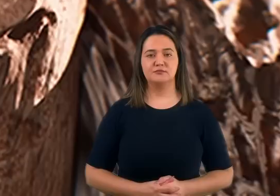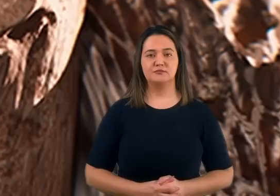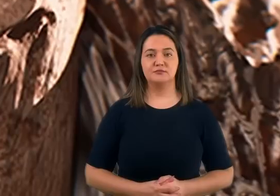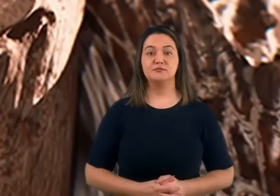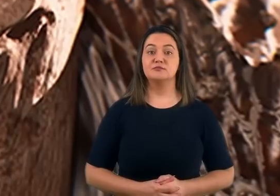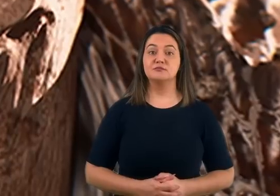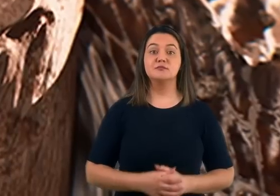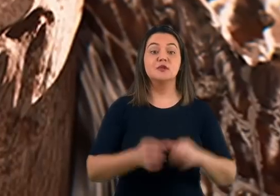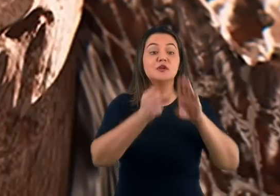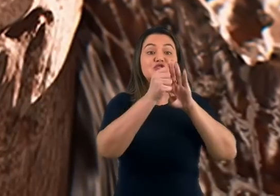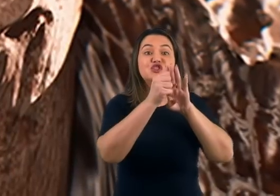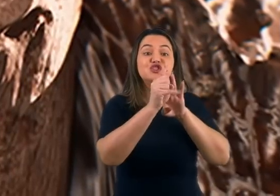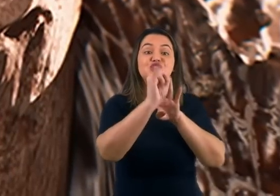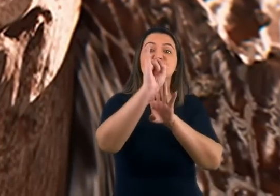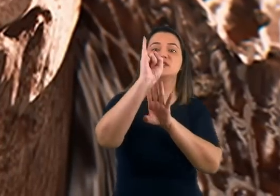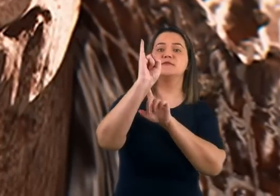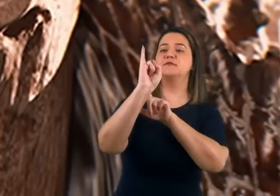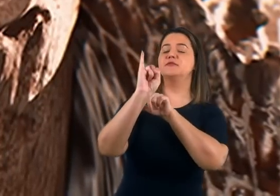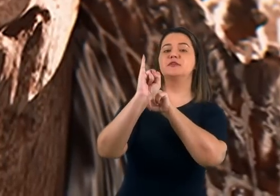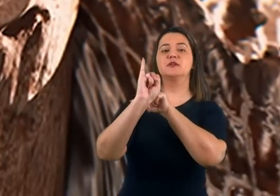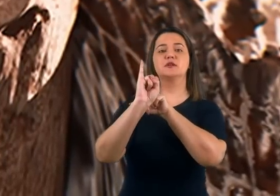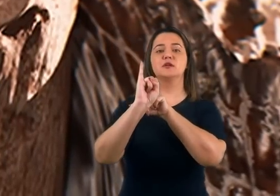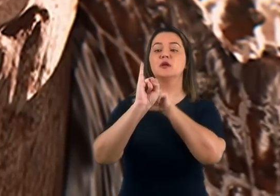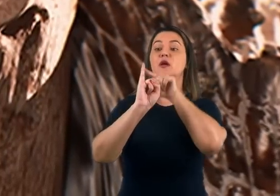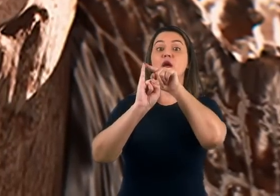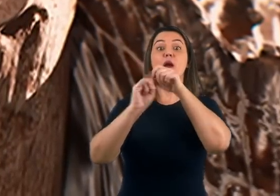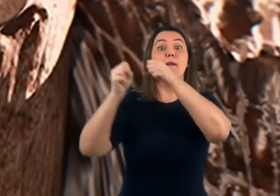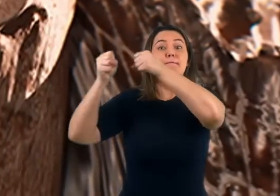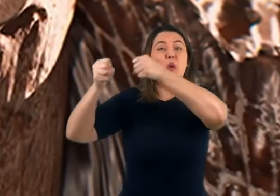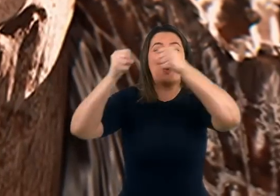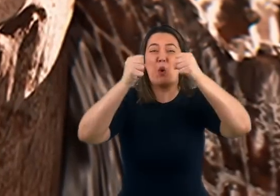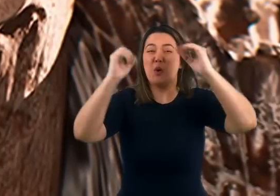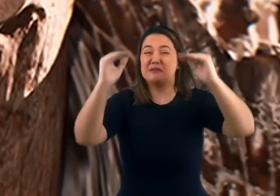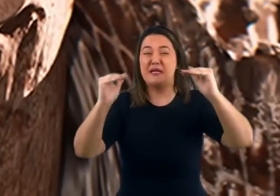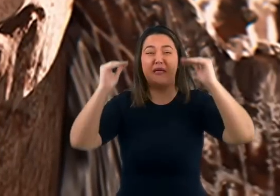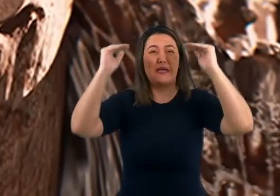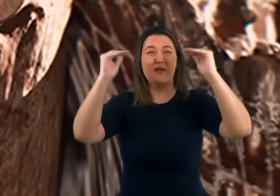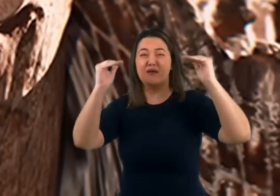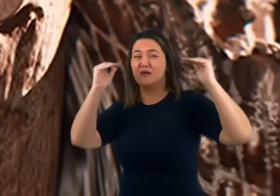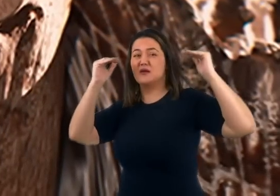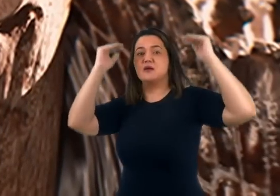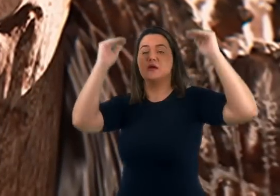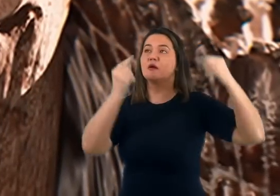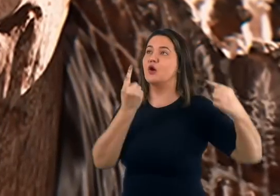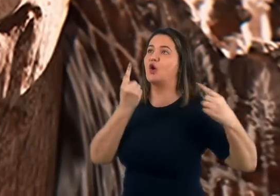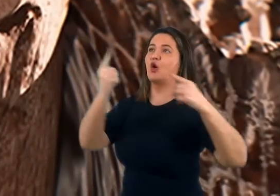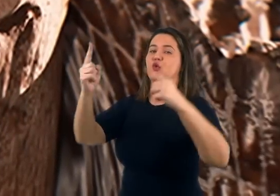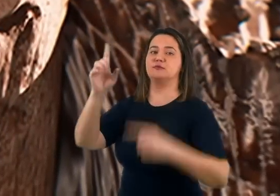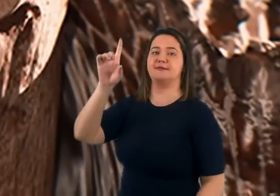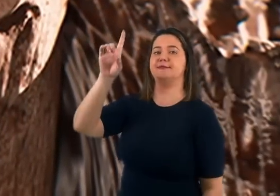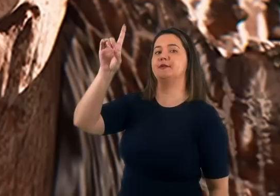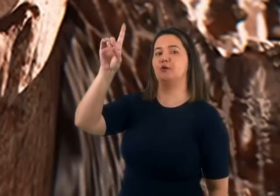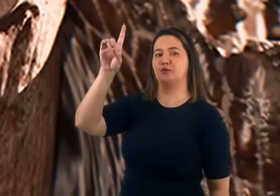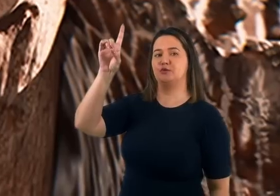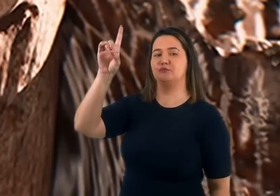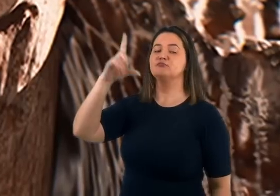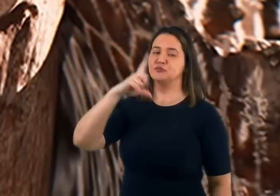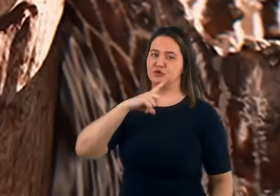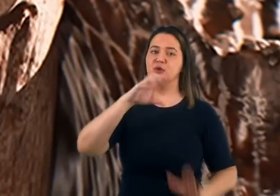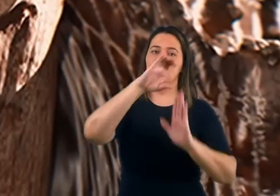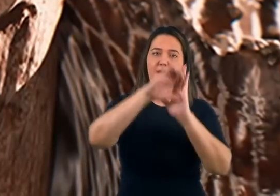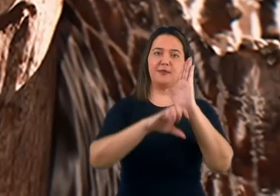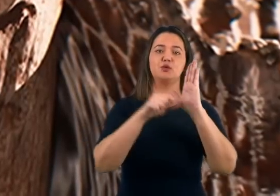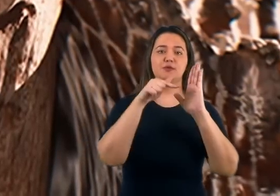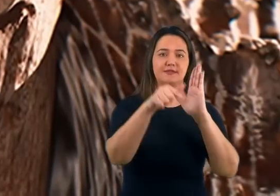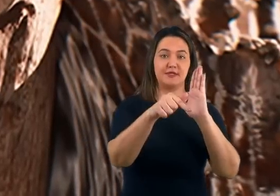Trata-se de um chifre pequeno que é grande em poder e se opõe diretamente a Deus. Ele apareceu no capítulo 7